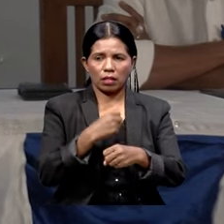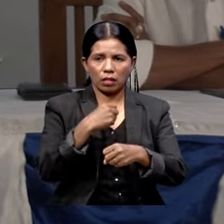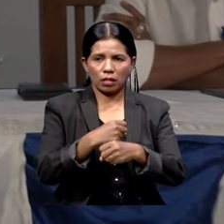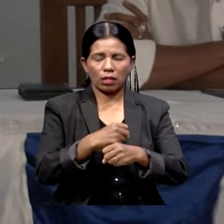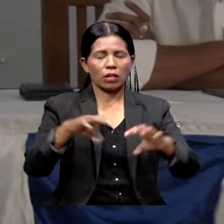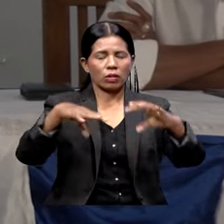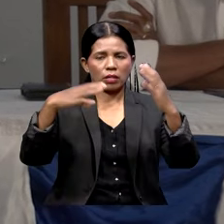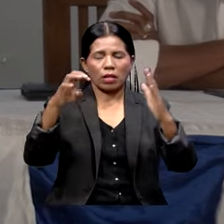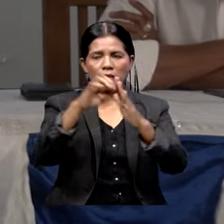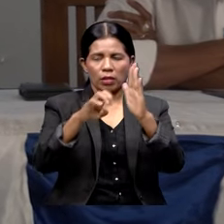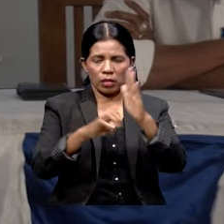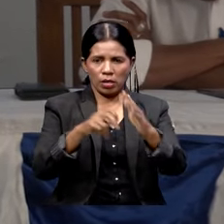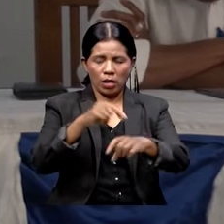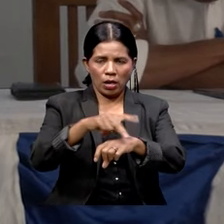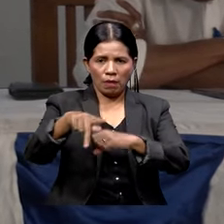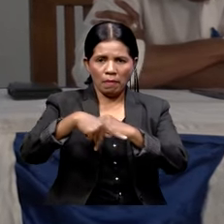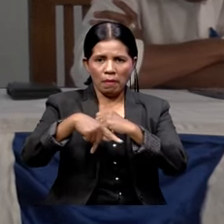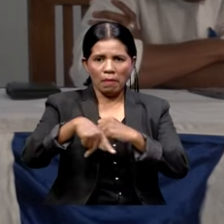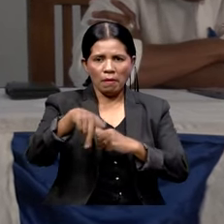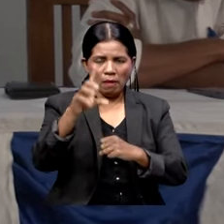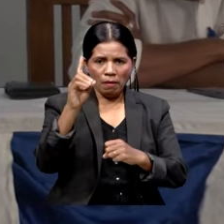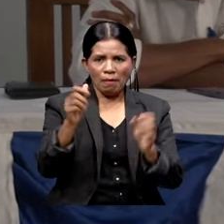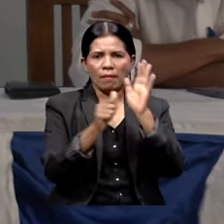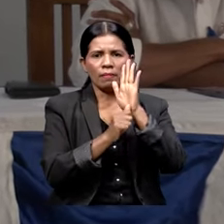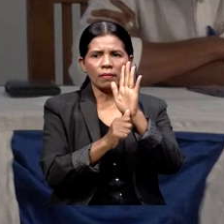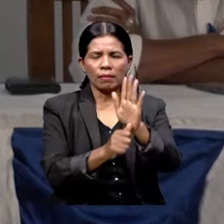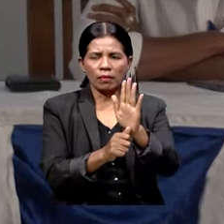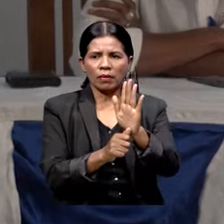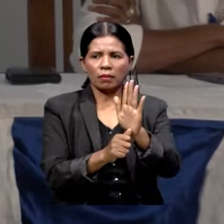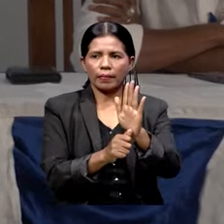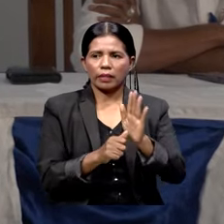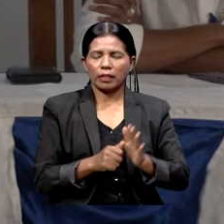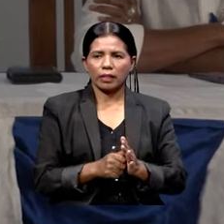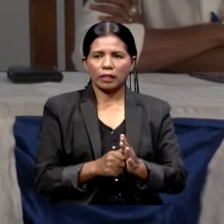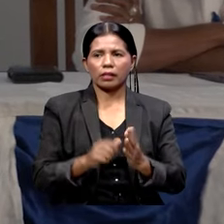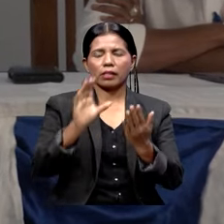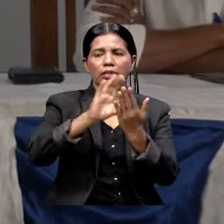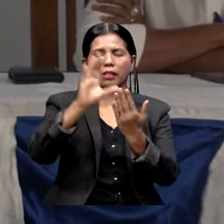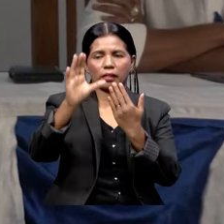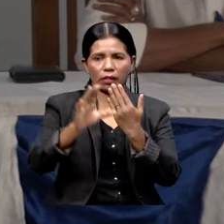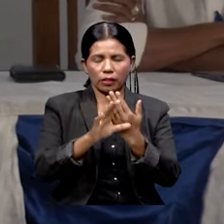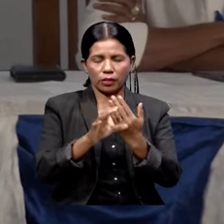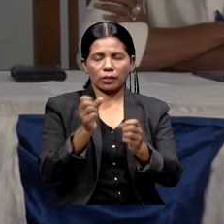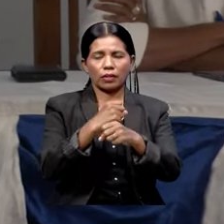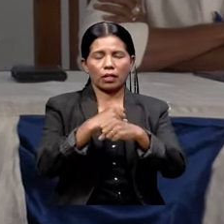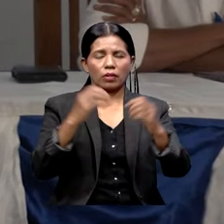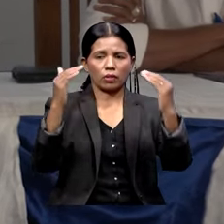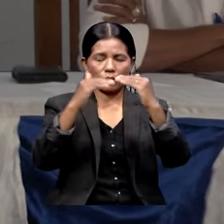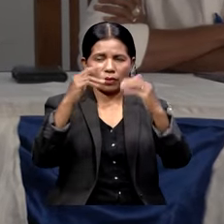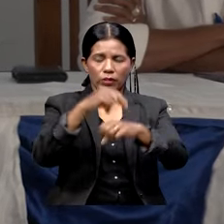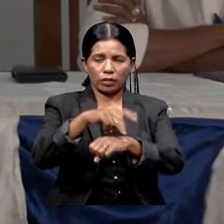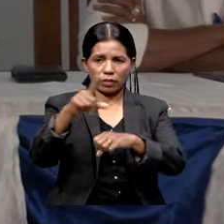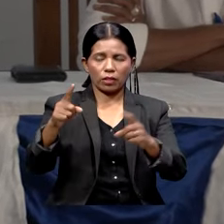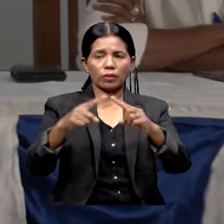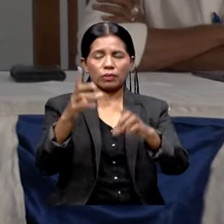Conselho Executivo Nacional Partido Democrático apresenta calendário hodi halo Congresso Nacional, maka